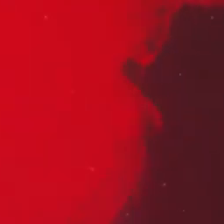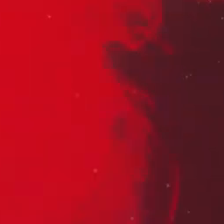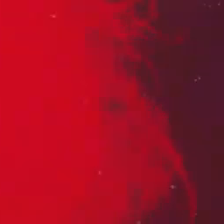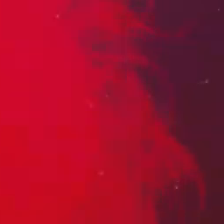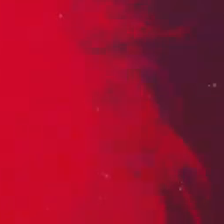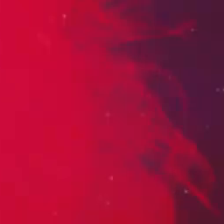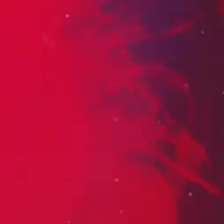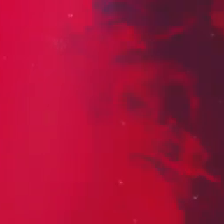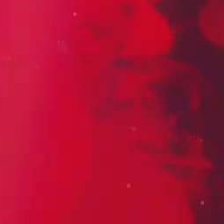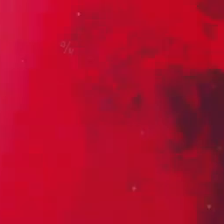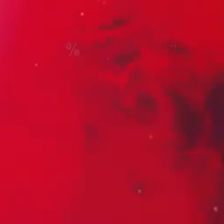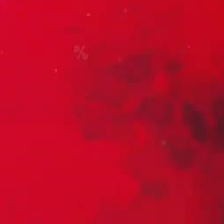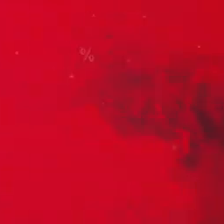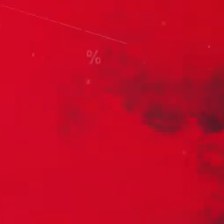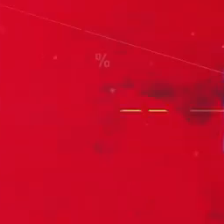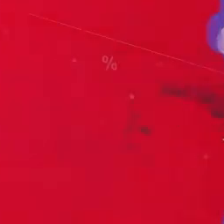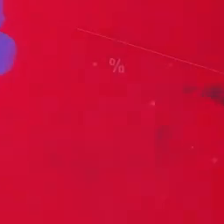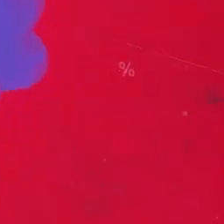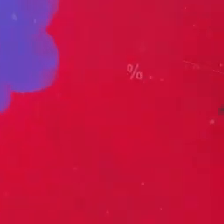Música